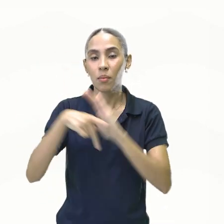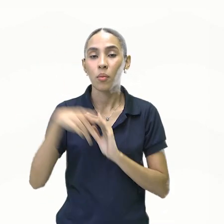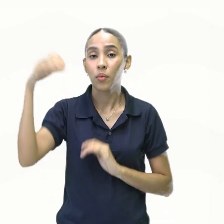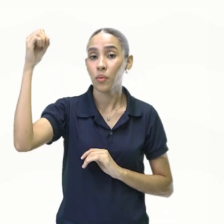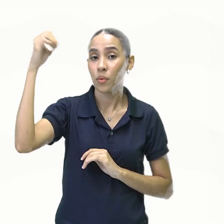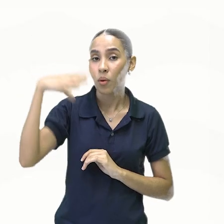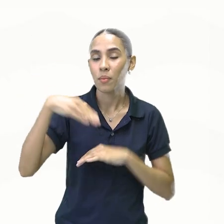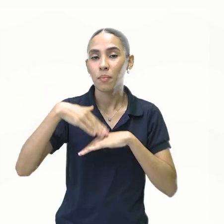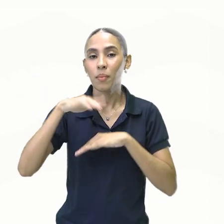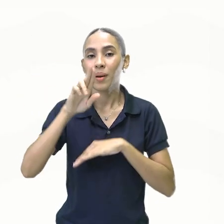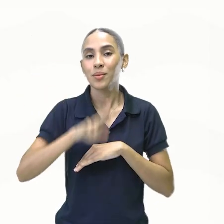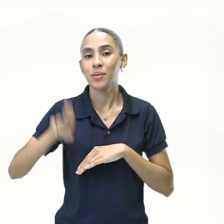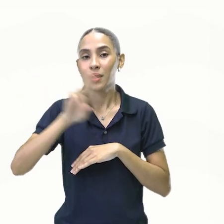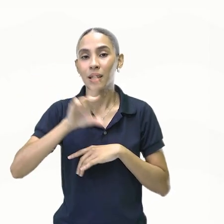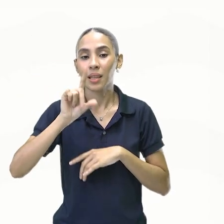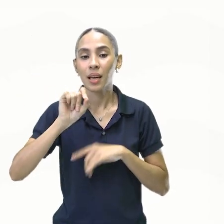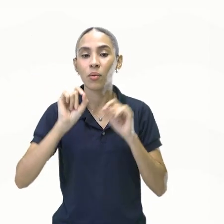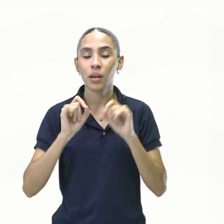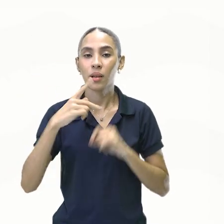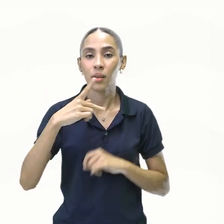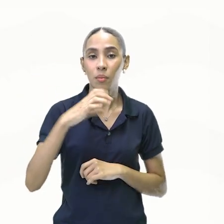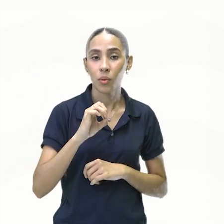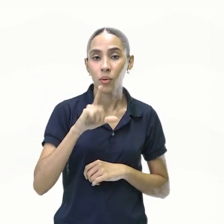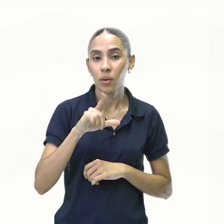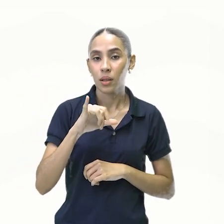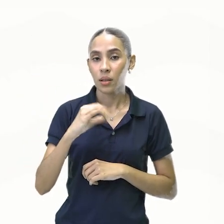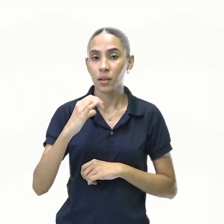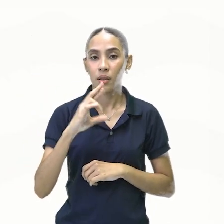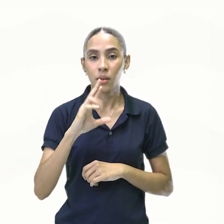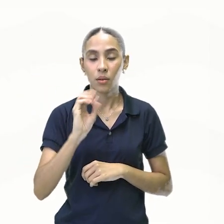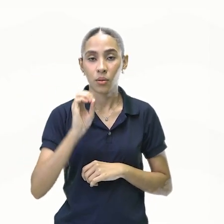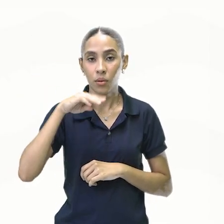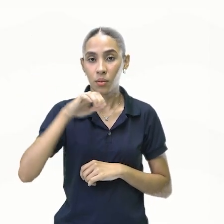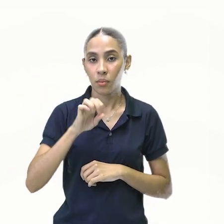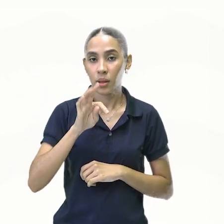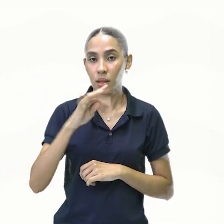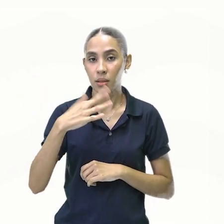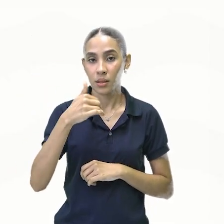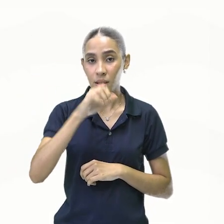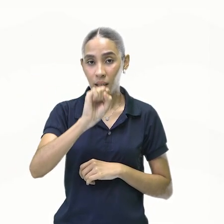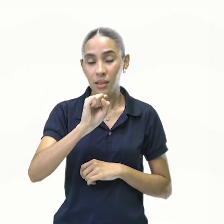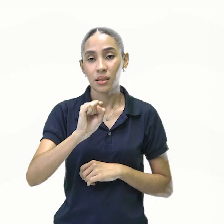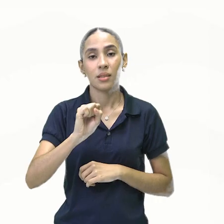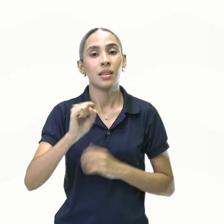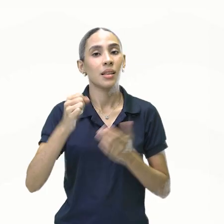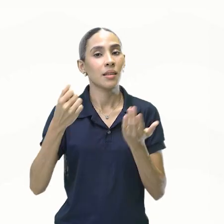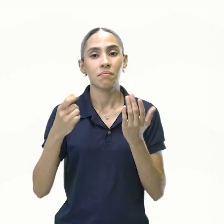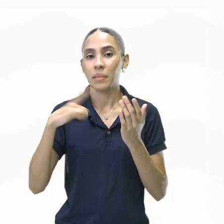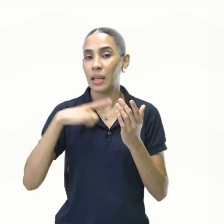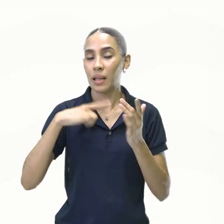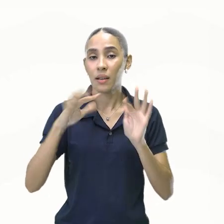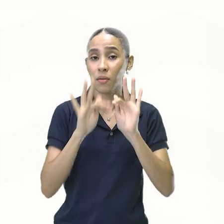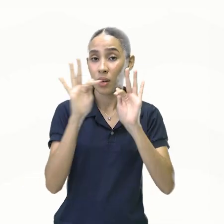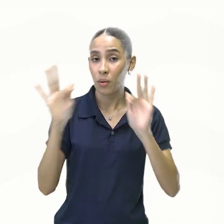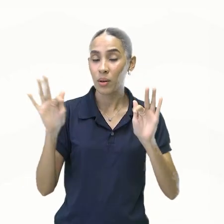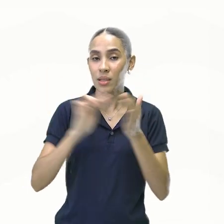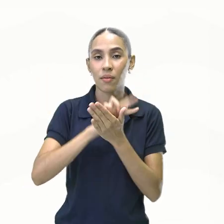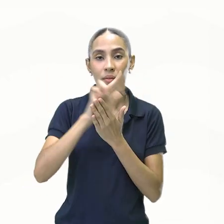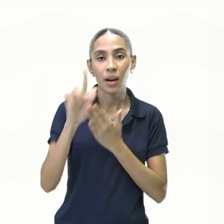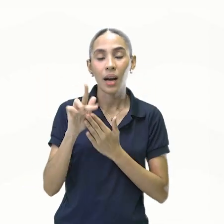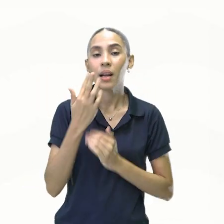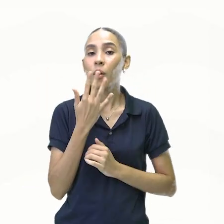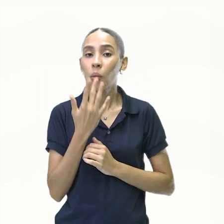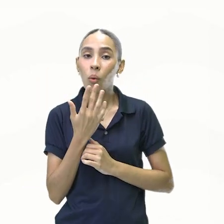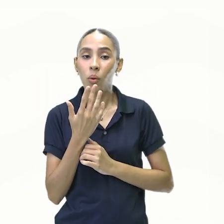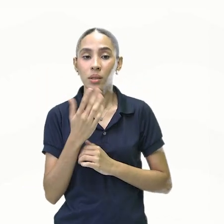luminosas mais comuns são policromáticas, isto é, possuem diversas frequências